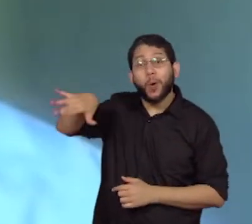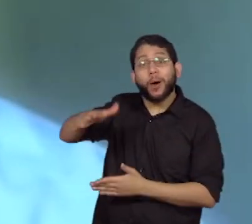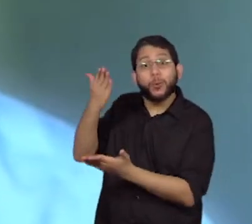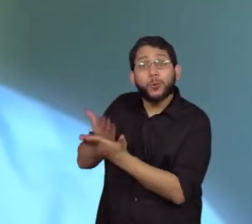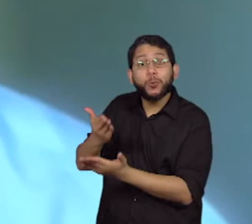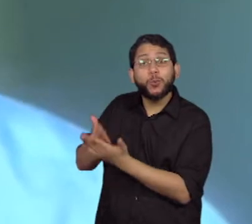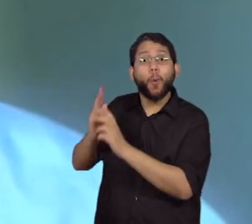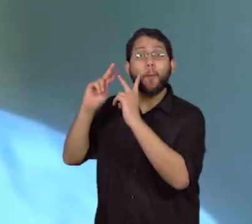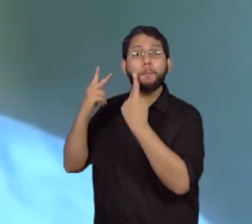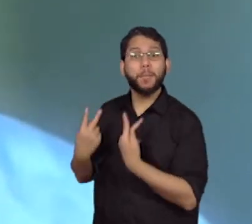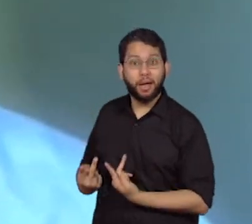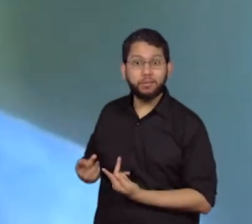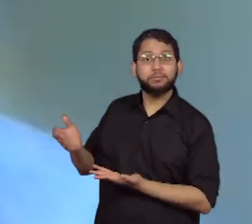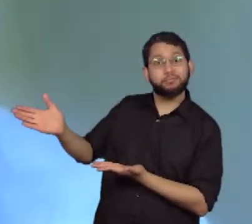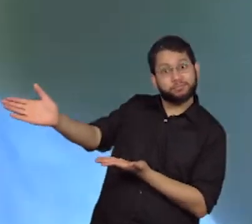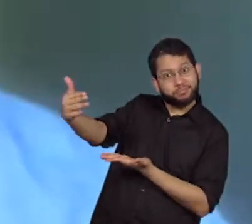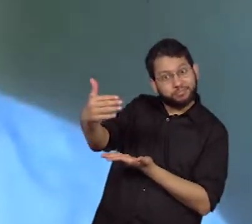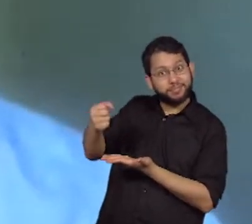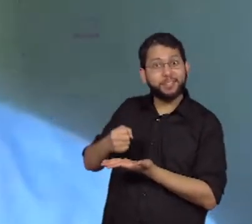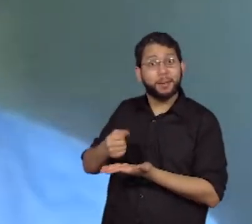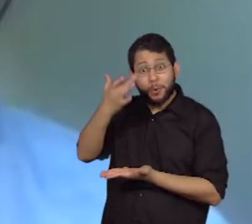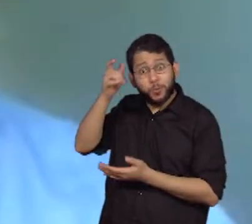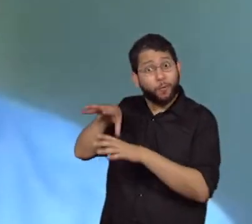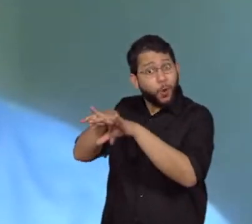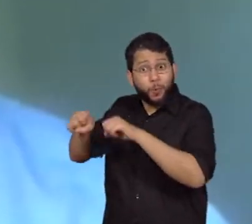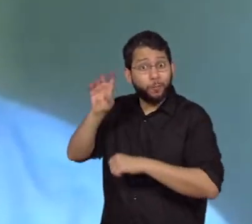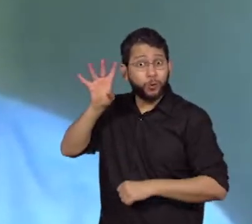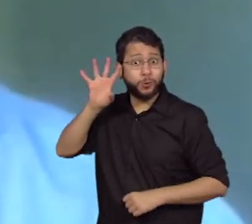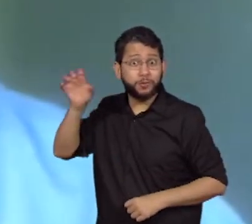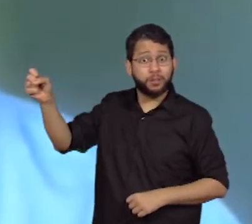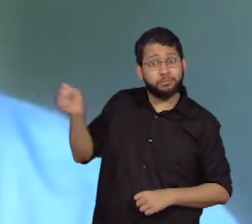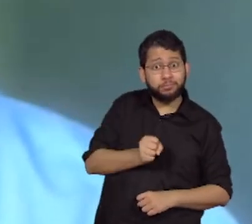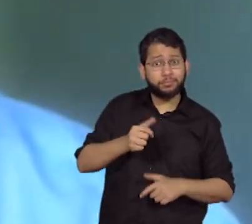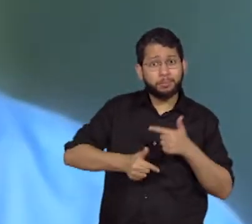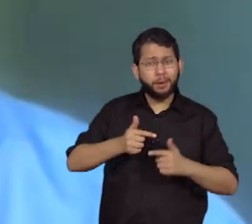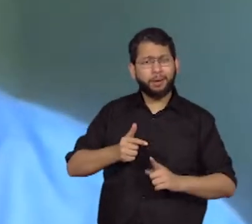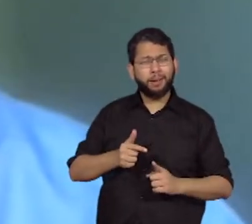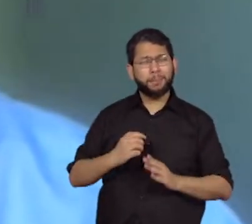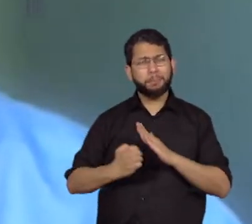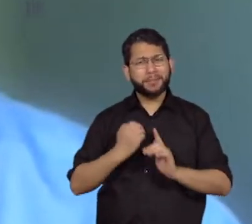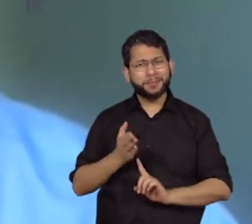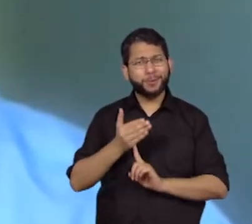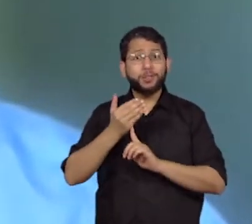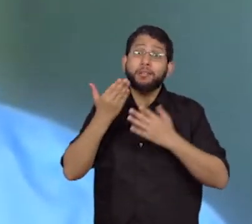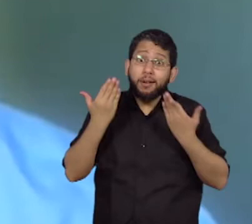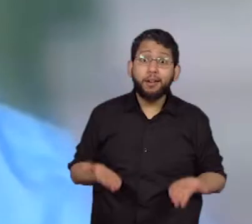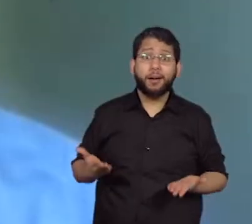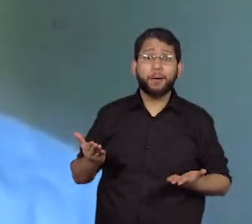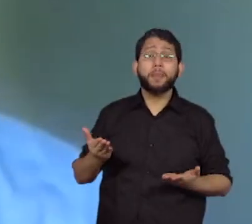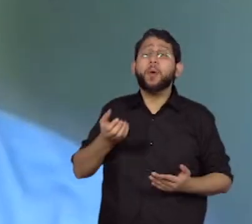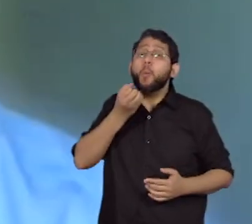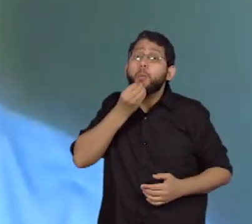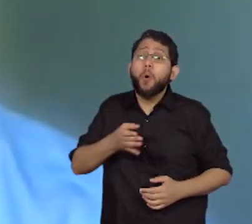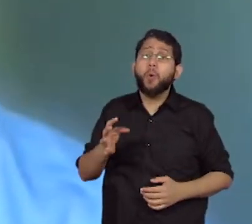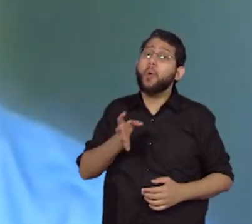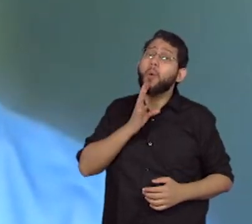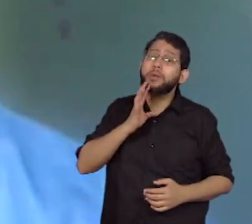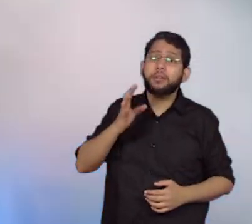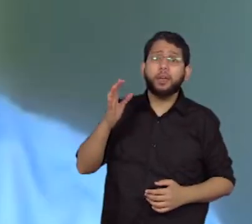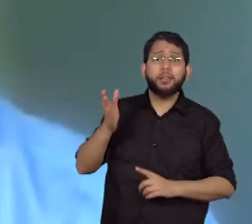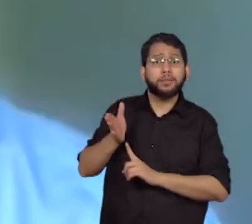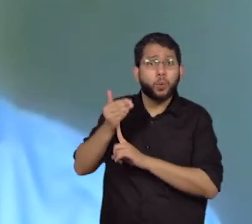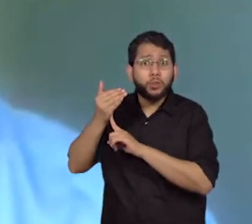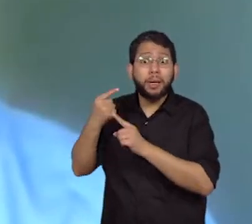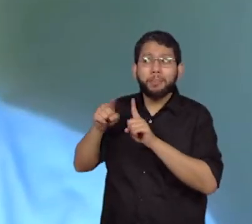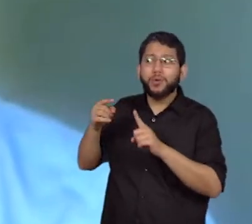conhecimento técnico. Também pode ser um programador, também pode ser uma pessoa que entenda de tecnologia, mas que conheça outras